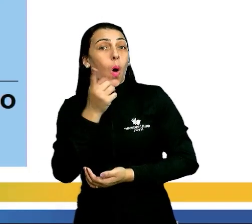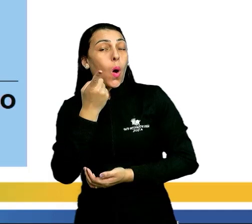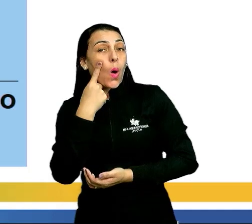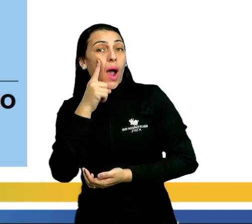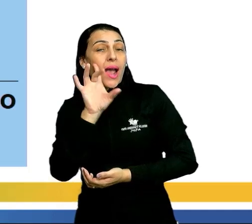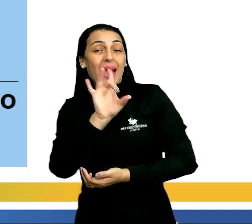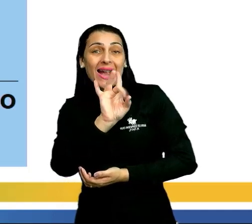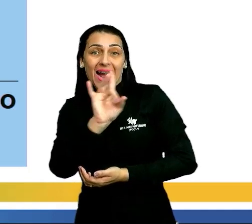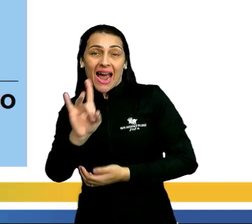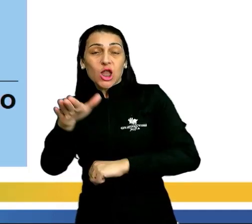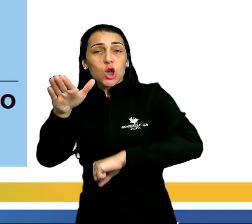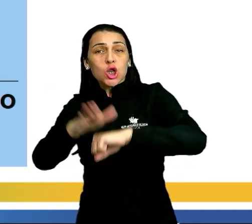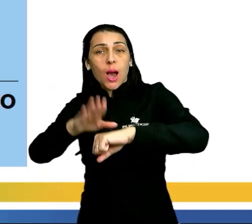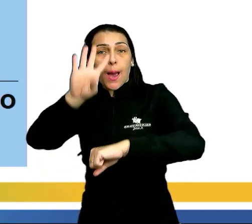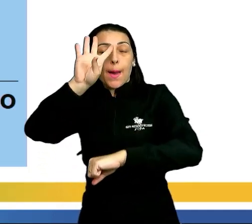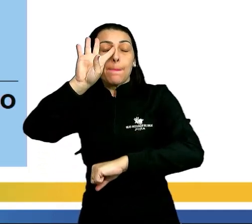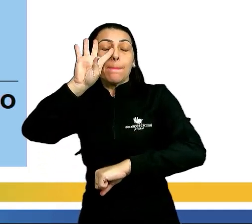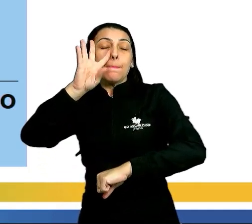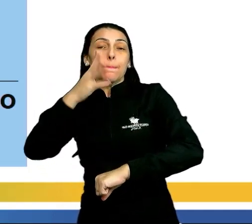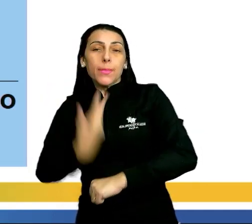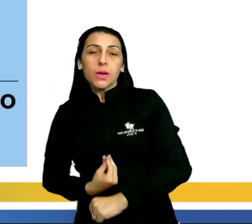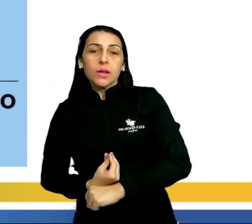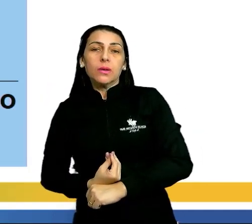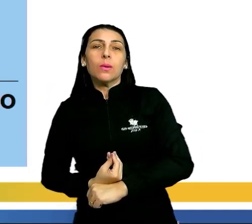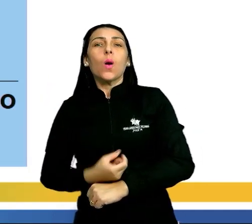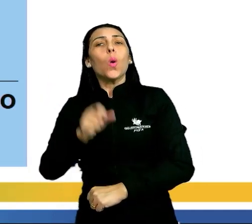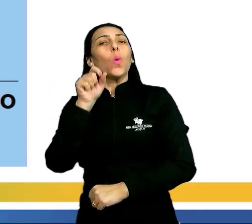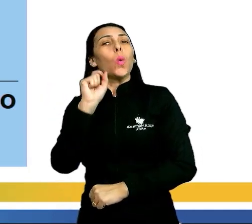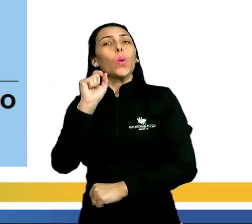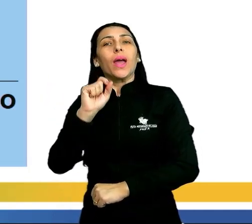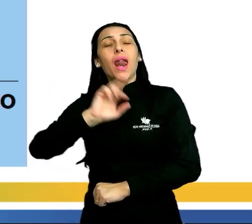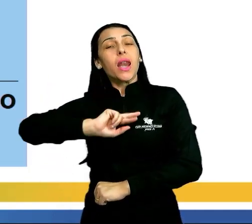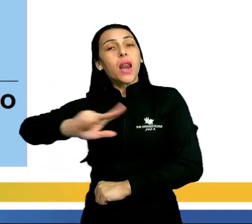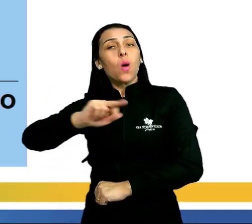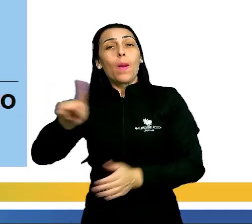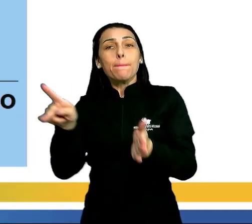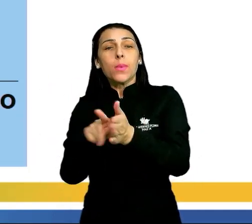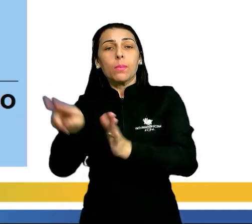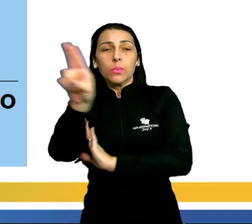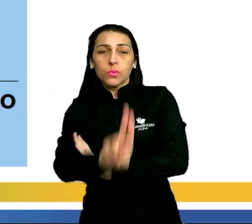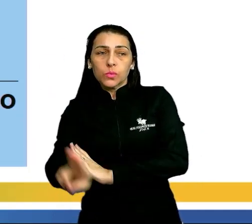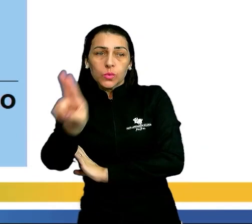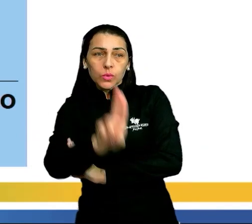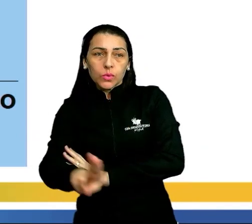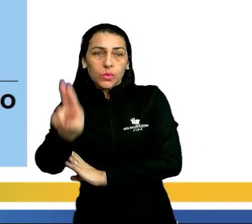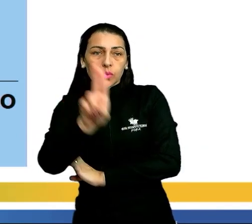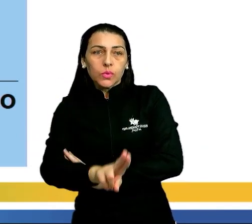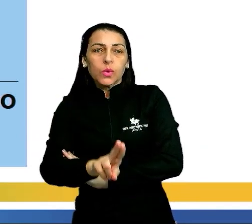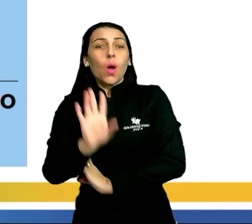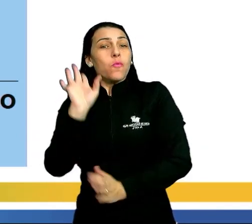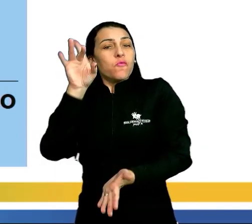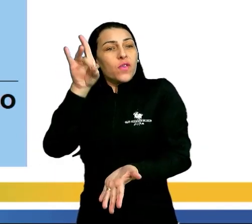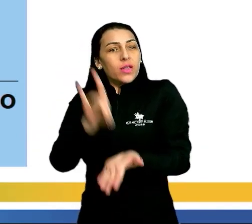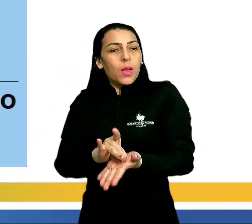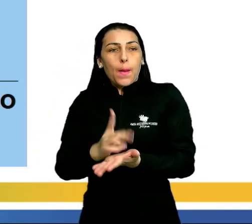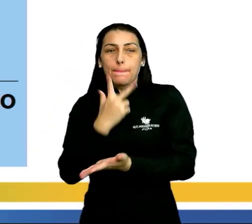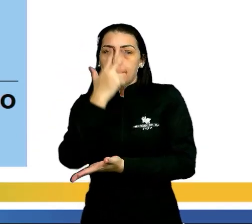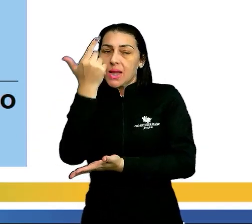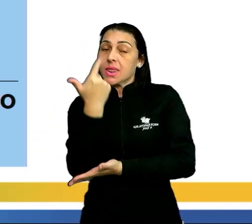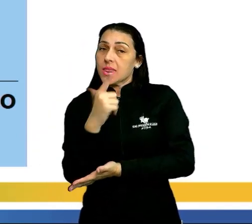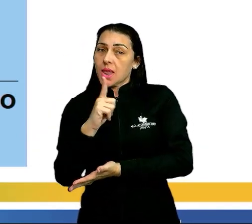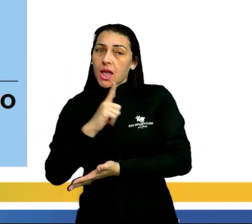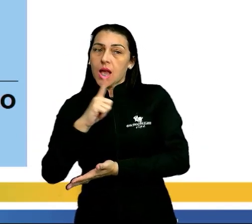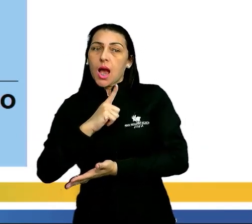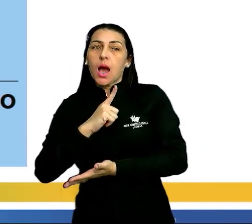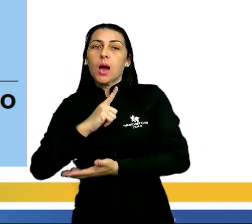então cada um chama de bárbaro aquilo que não é de seu uso, como, em verdade, não parece